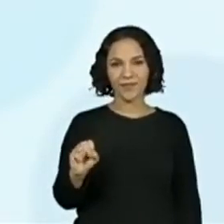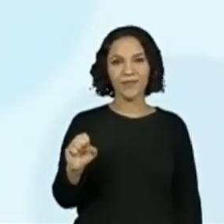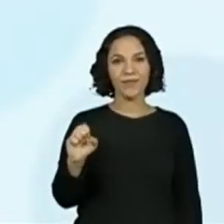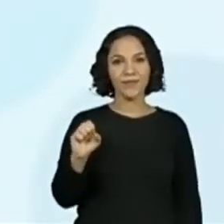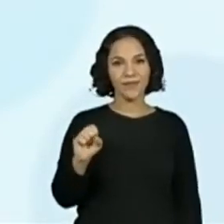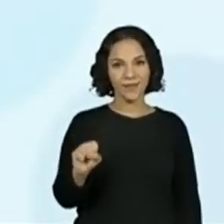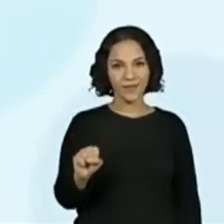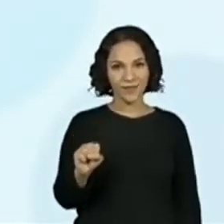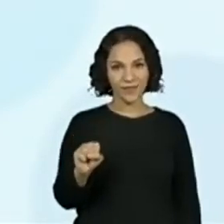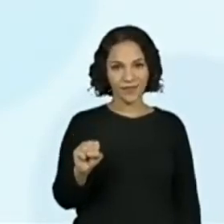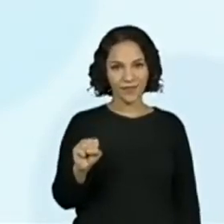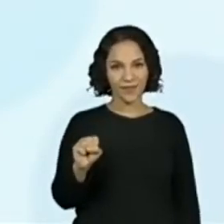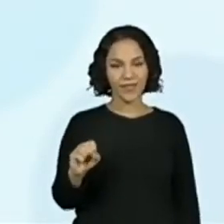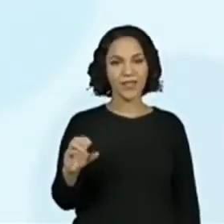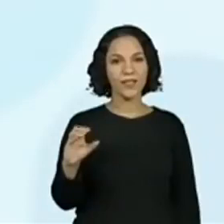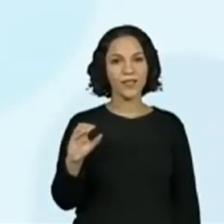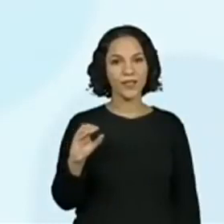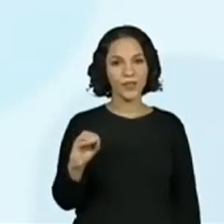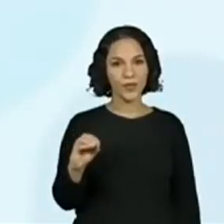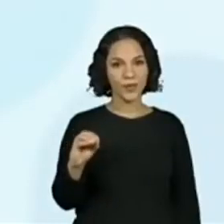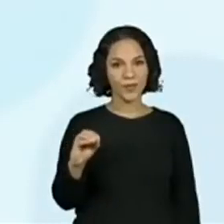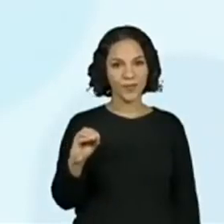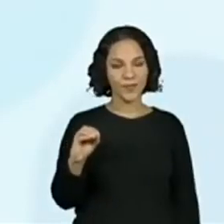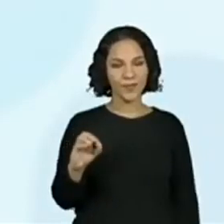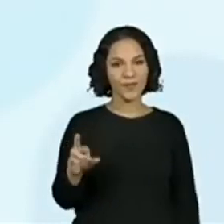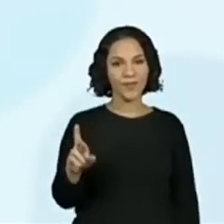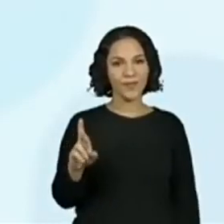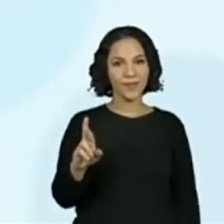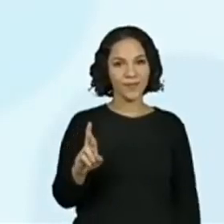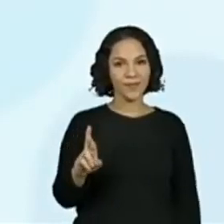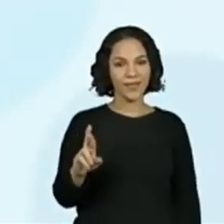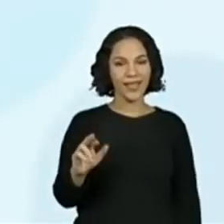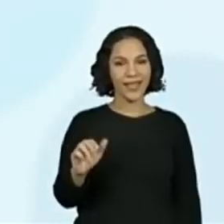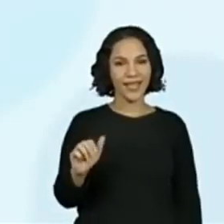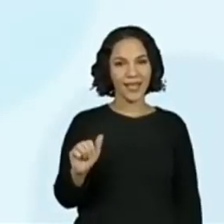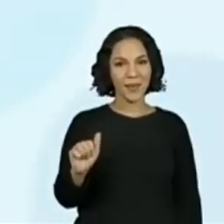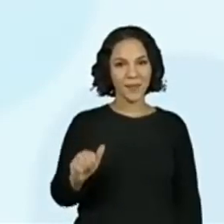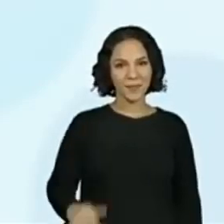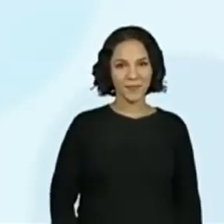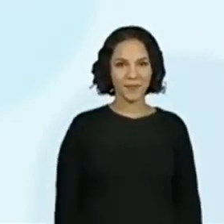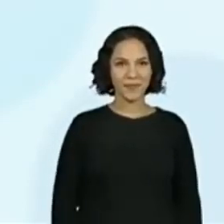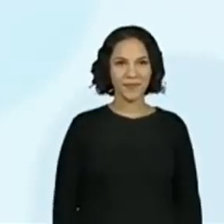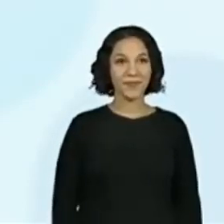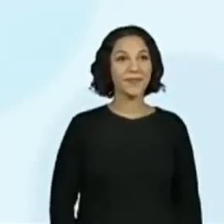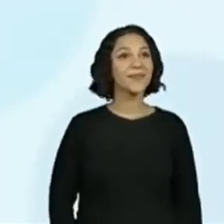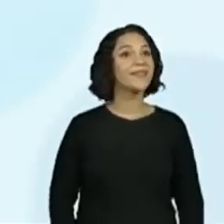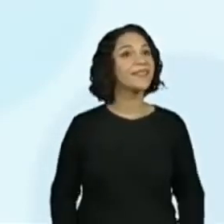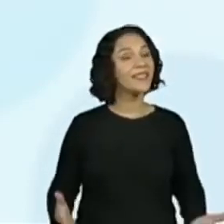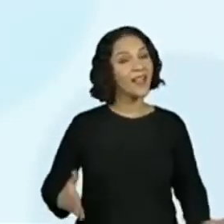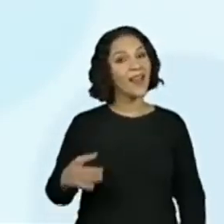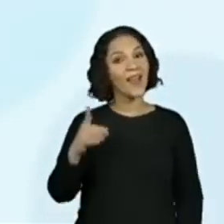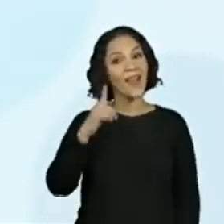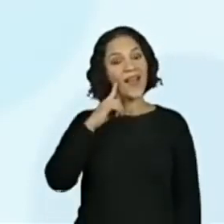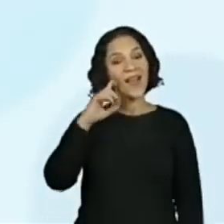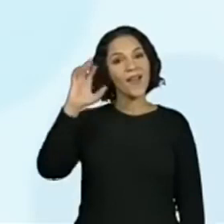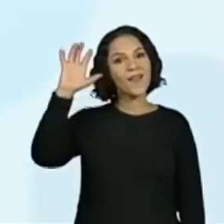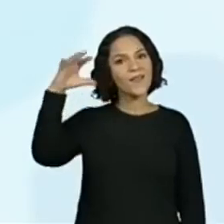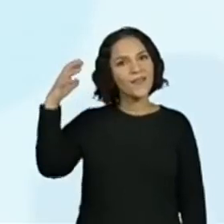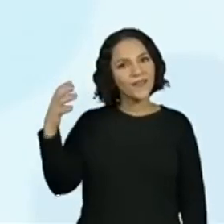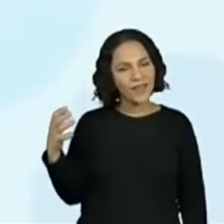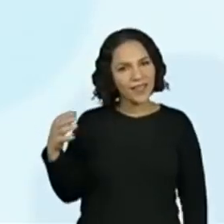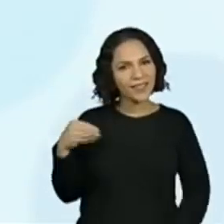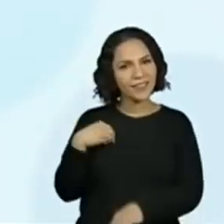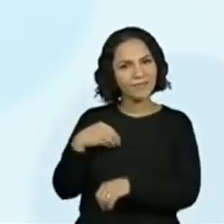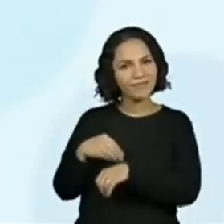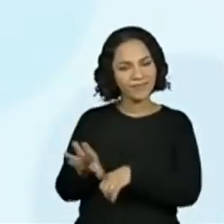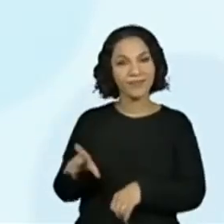So. So. Ra. Ra. E professora Vivi, olha uma boa referência também. Lá